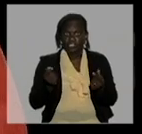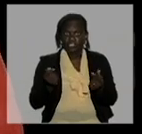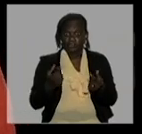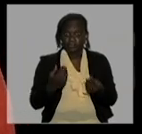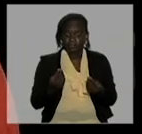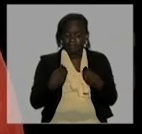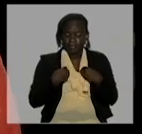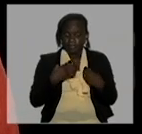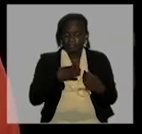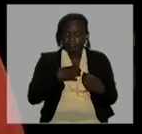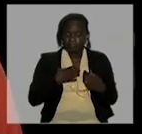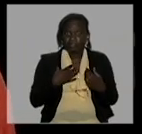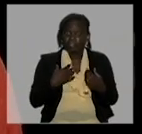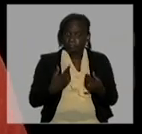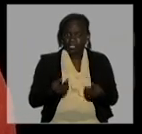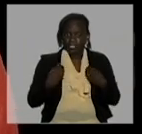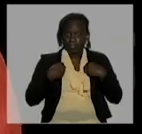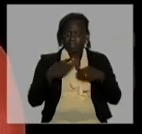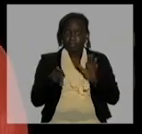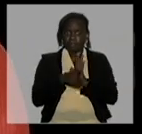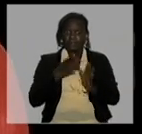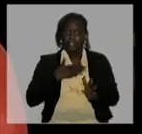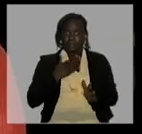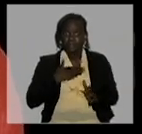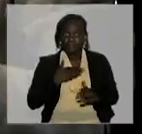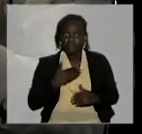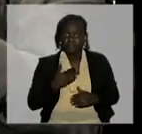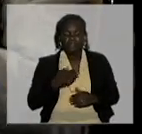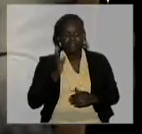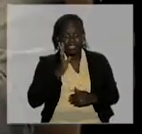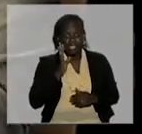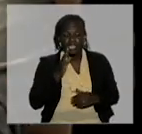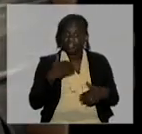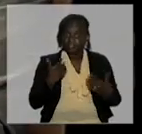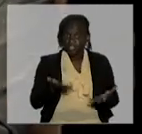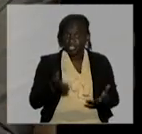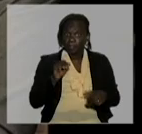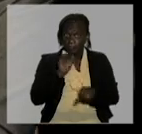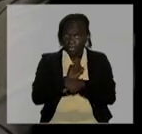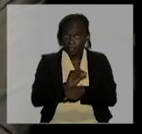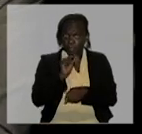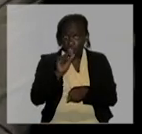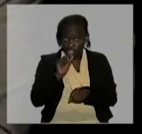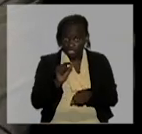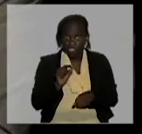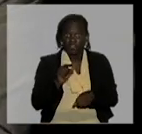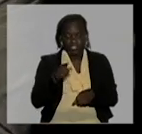que mexem comigo, elas viram um pedaço de mim. Beleza.